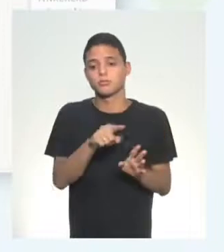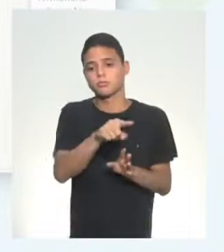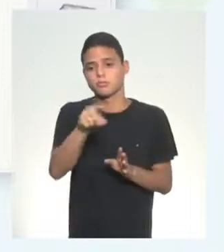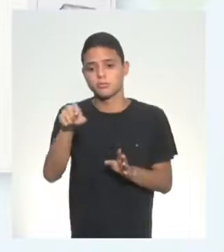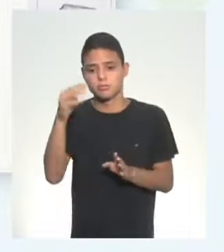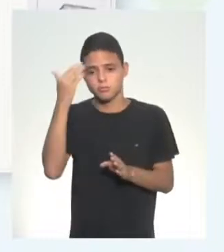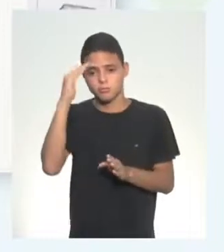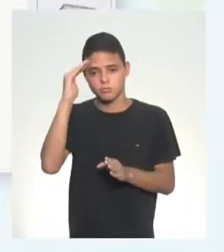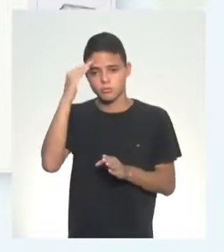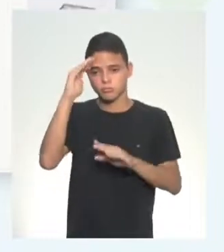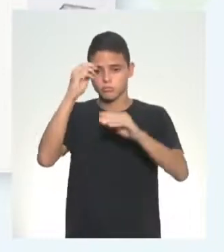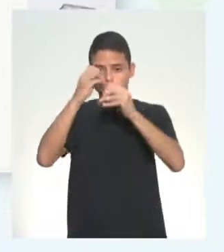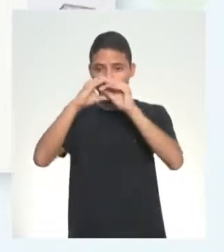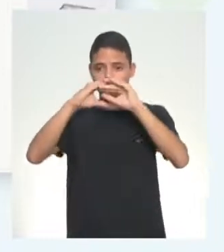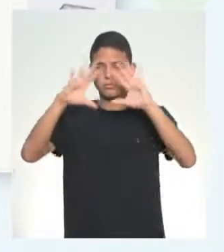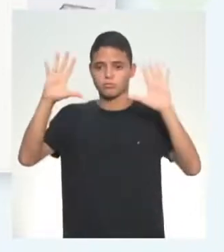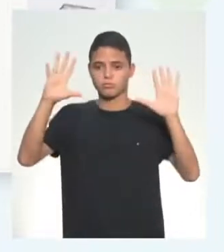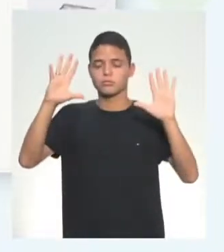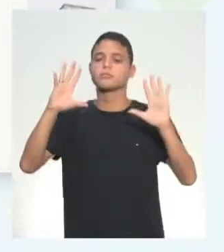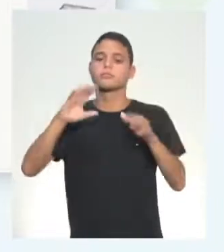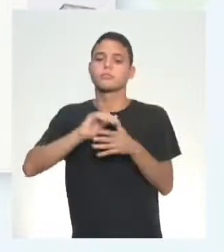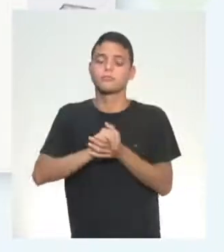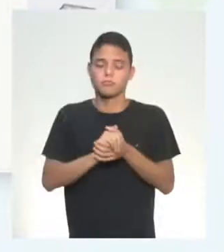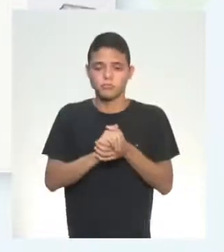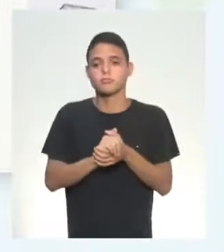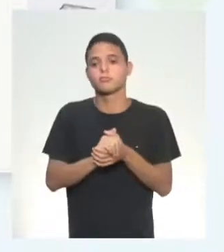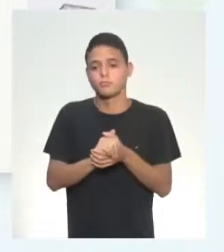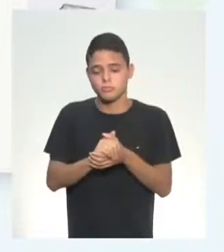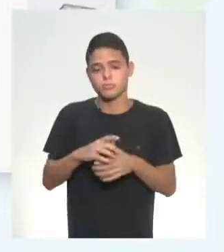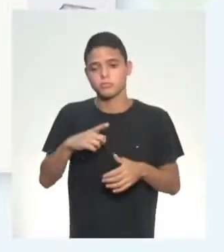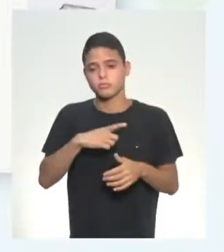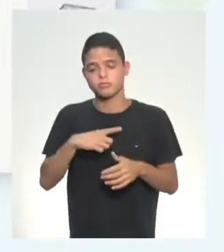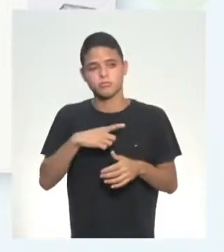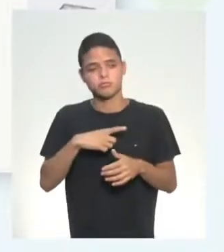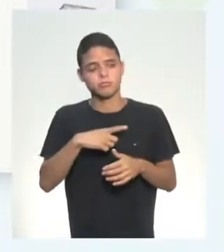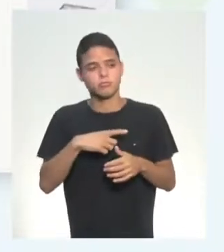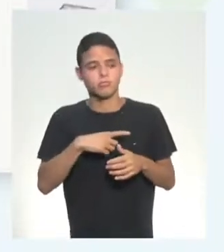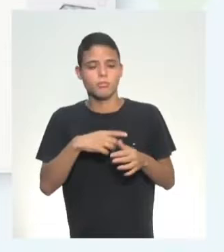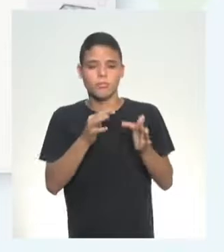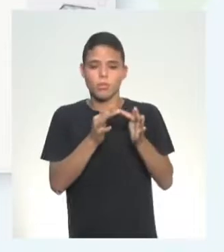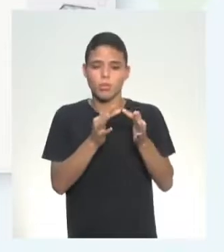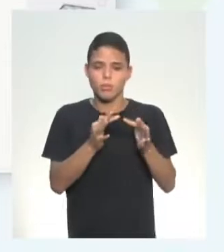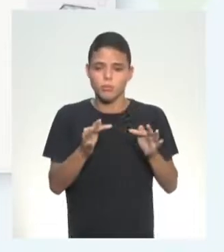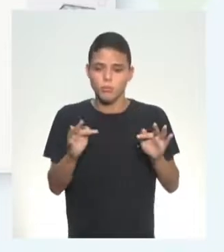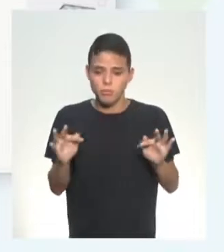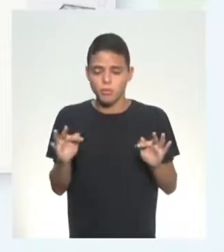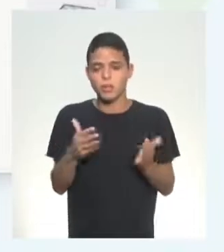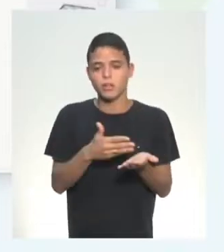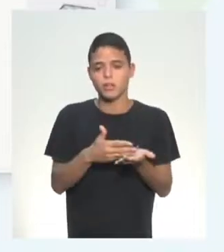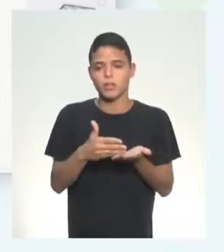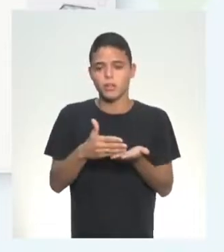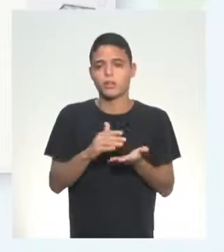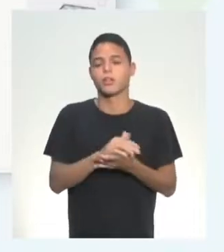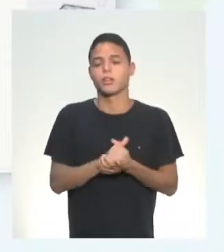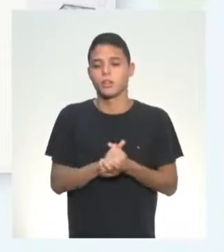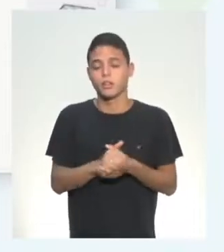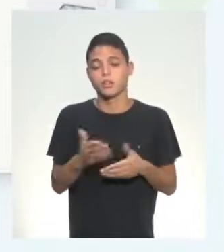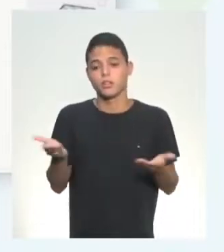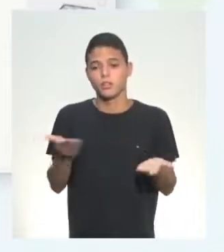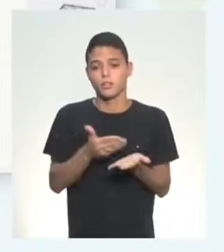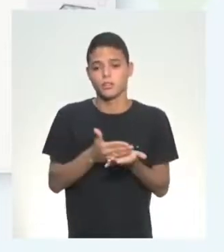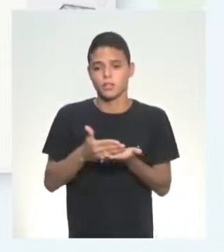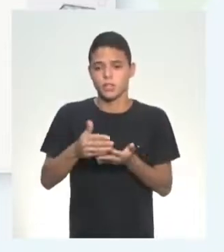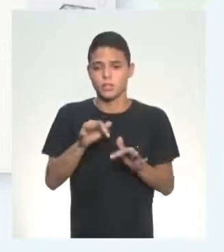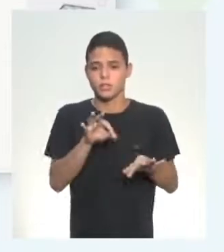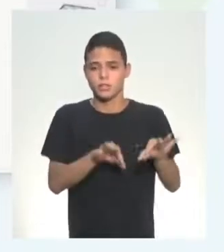entenderem os recursos básicos, os recursos iniciais para a gente começar a criar nossos projetos. Para isso eu